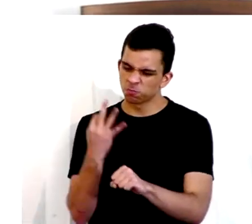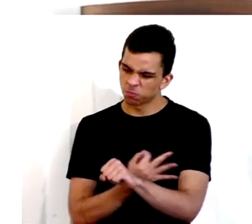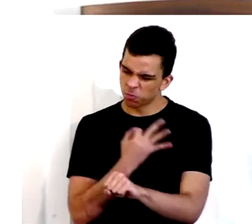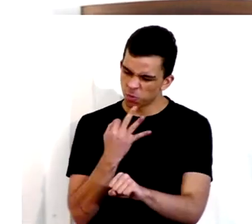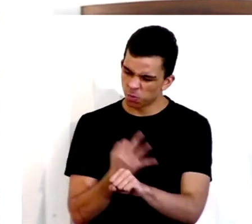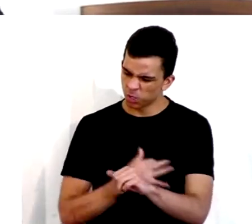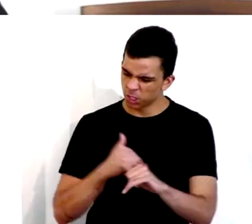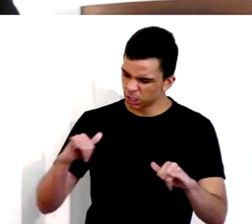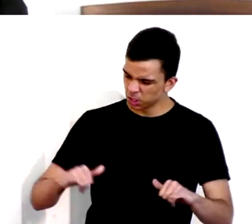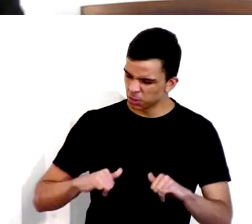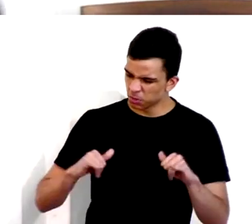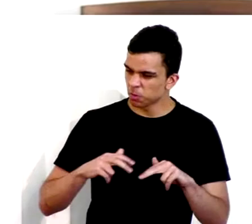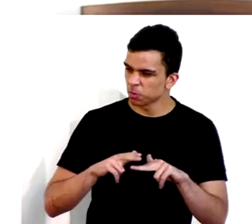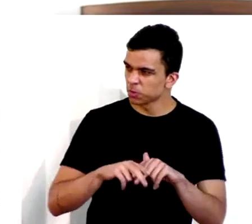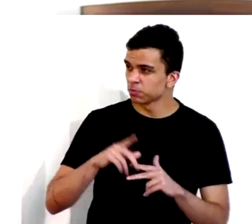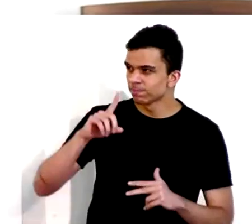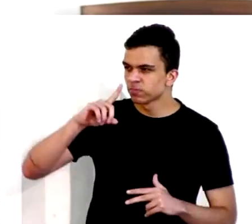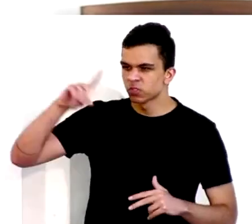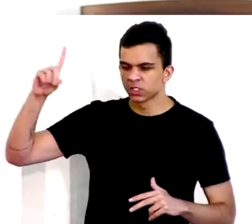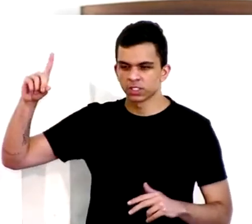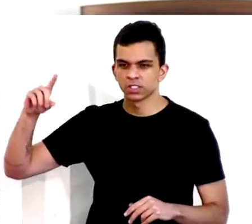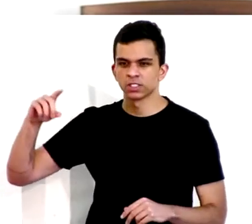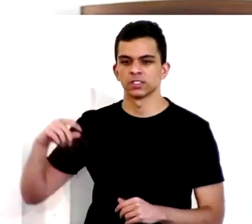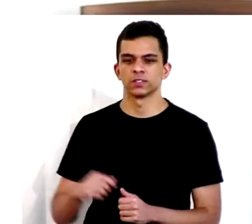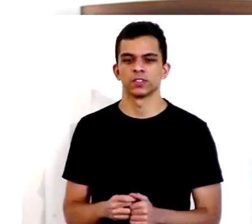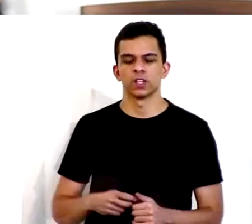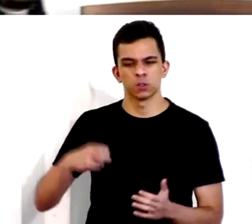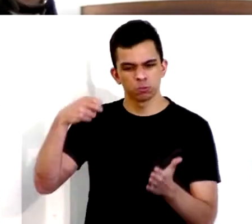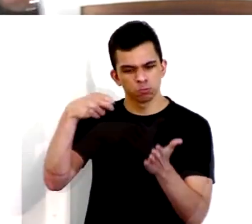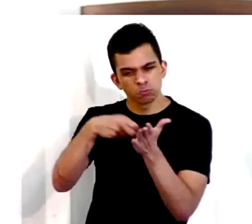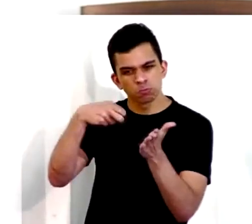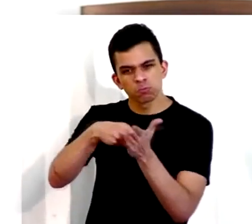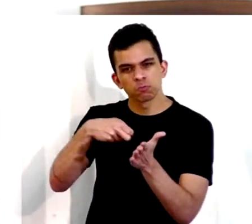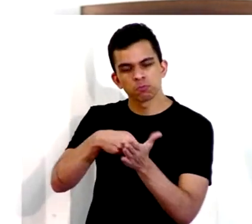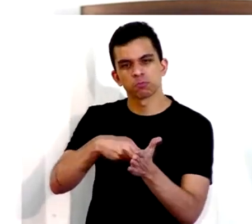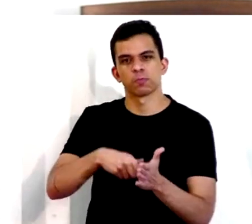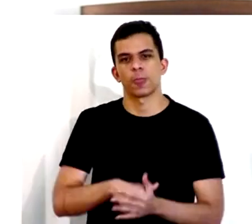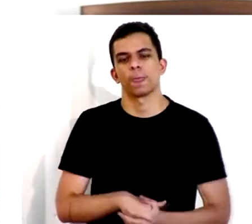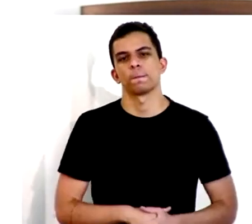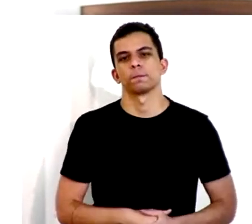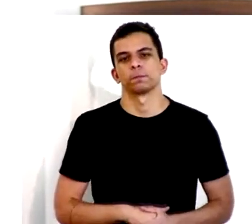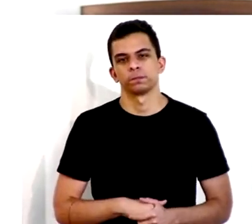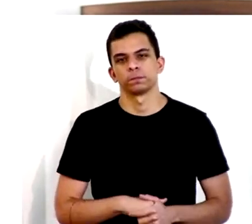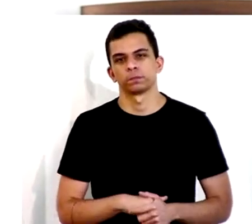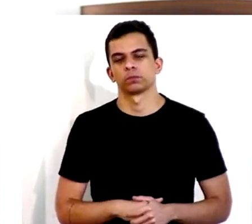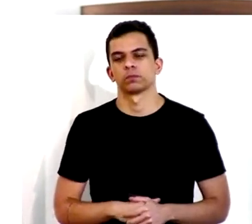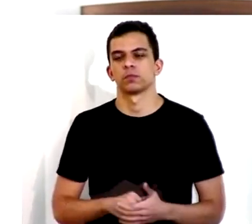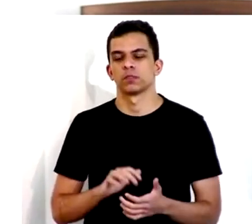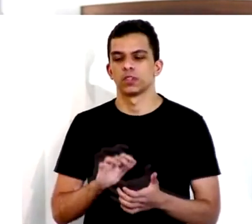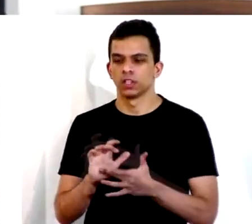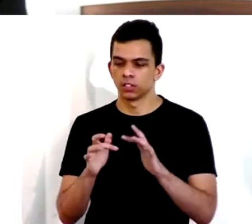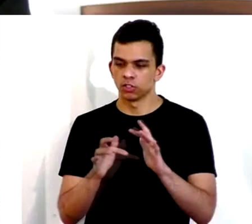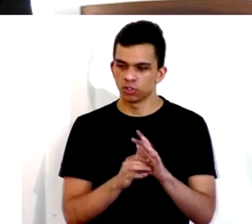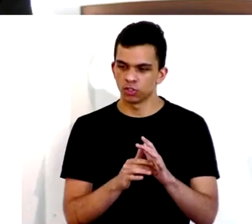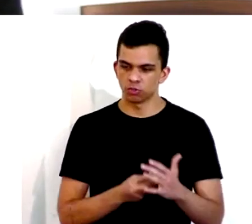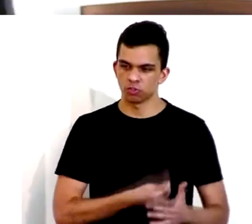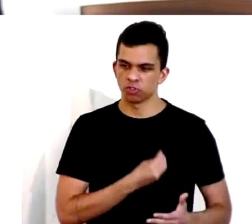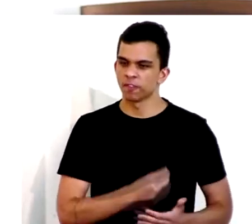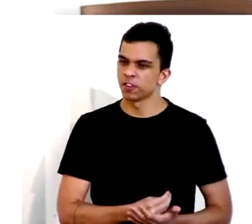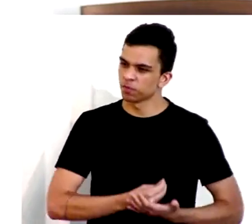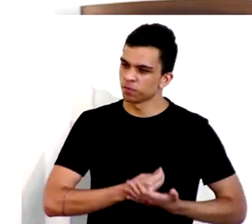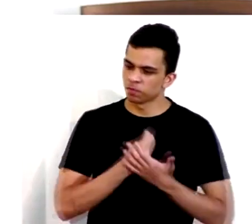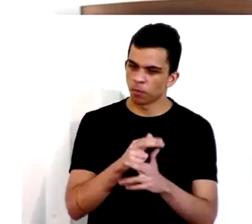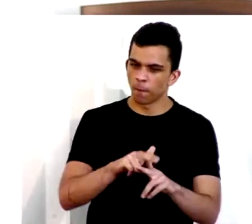paga através do princípio do sacrifício, e Cristo deu a sua vida em resgate por